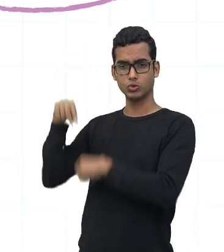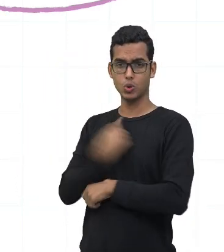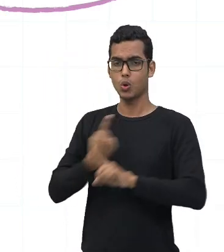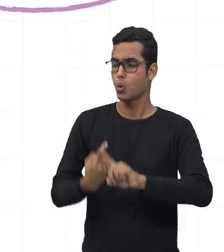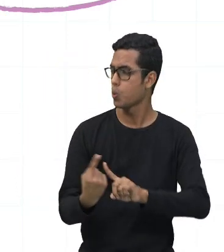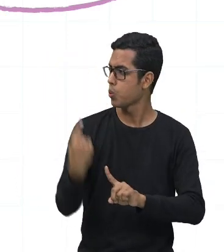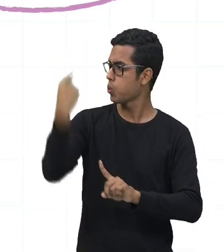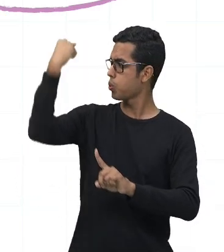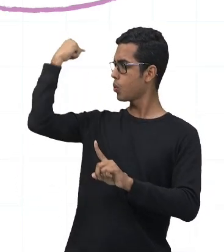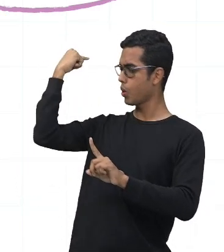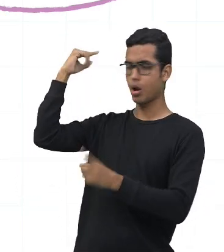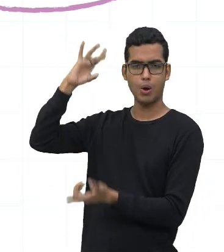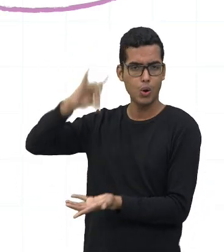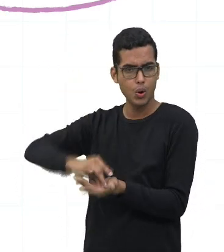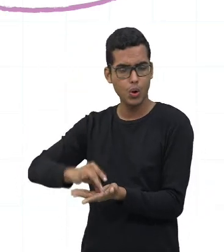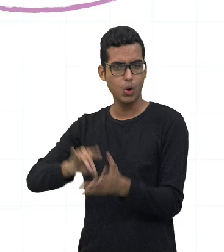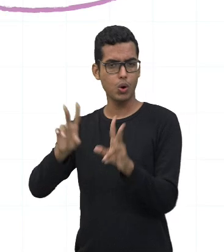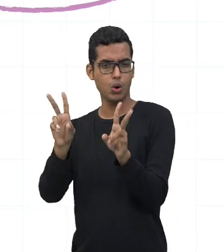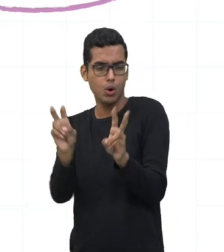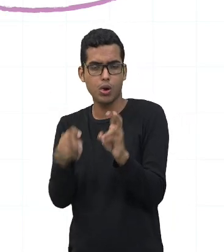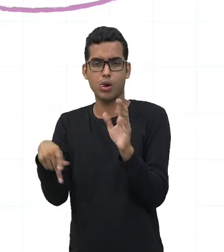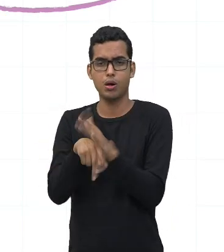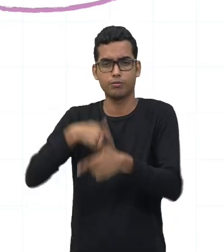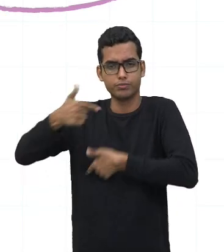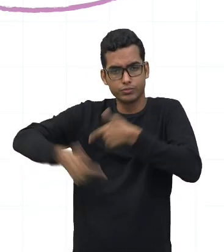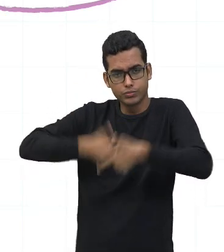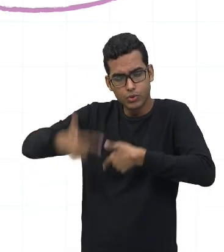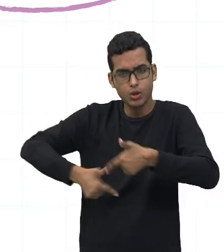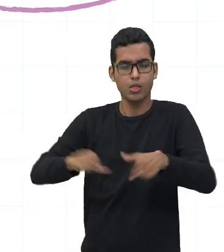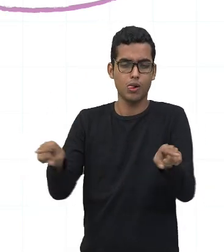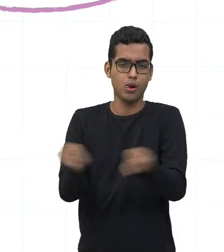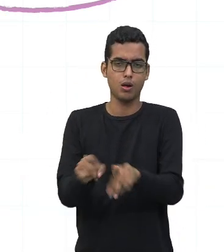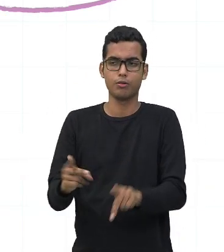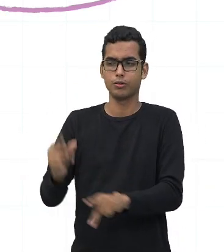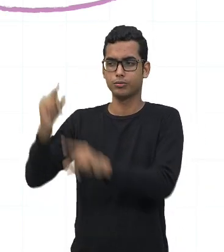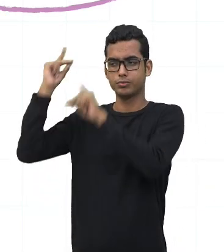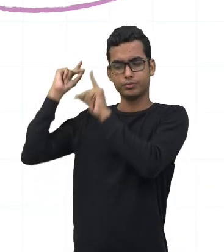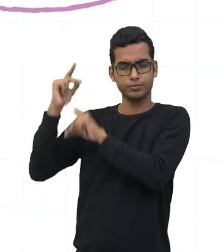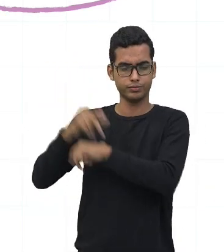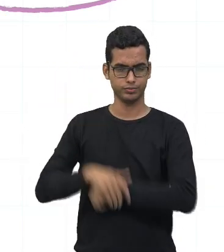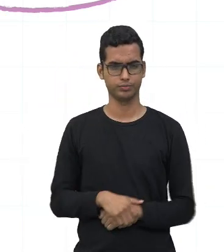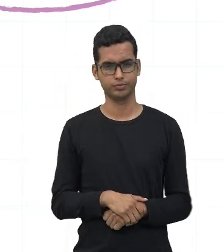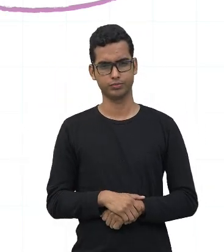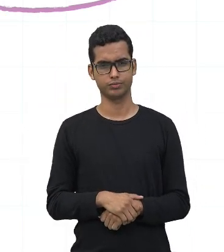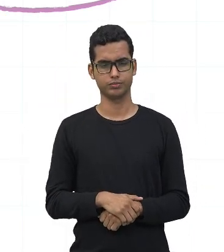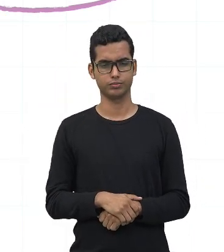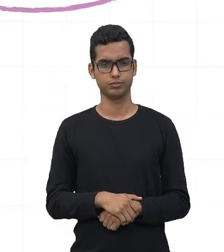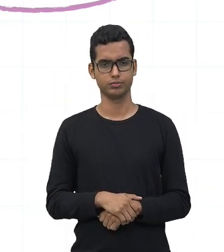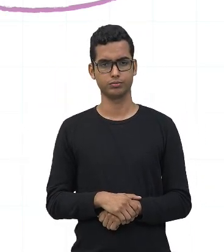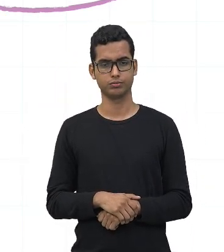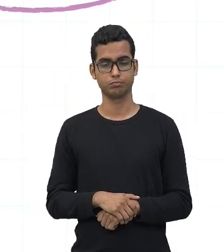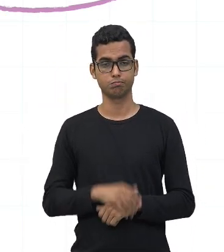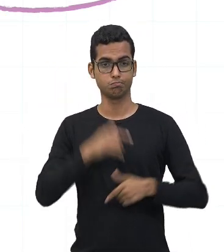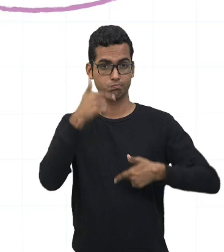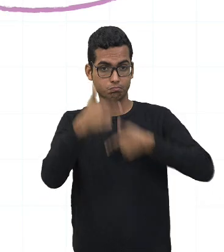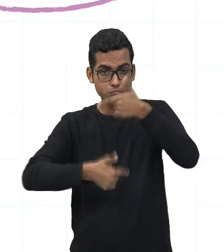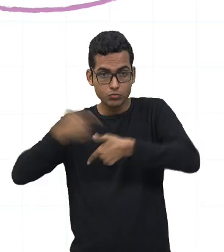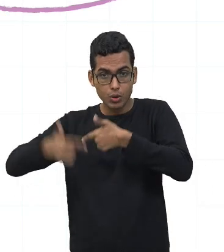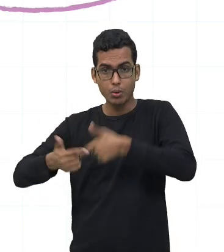vamos pensar como era o trabalho na antiguidade. O trabalho era basicamente rural, o trabalho